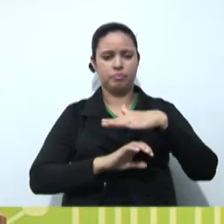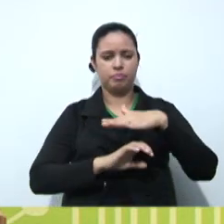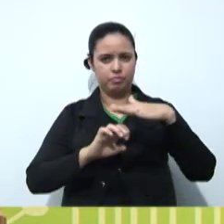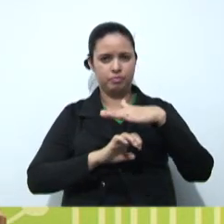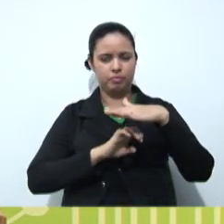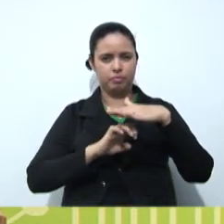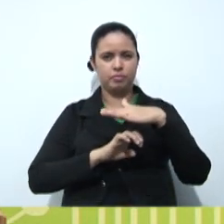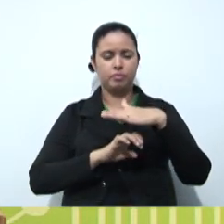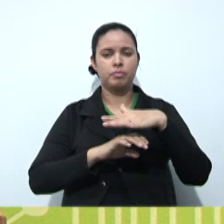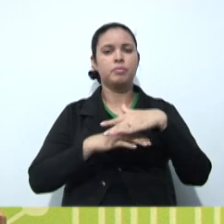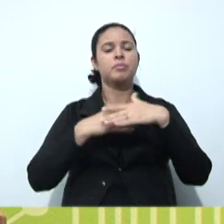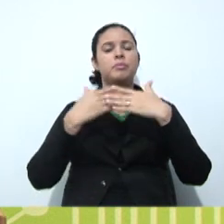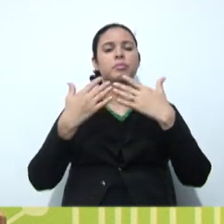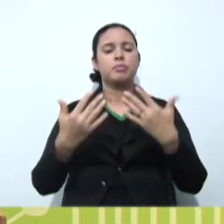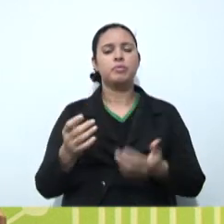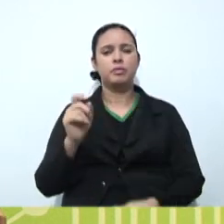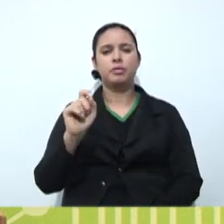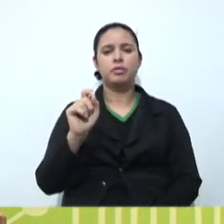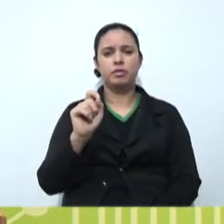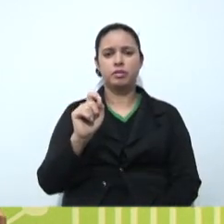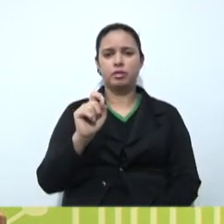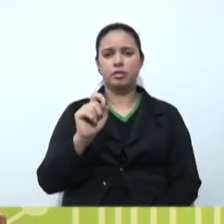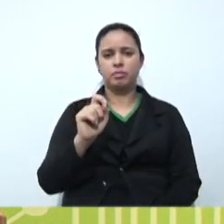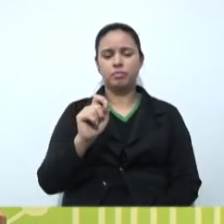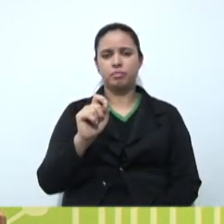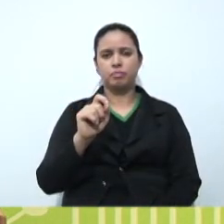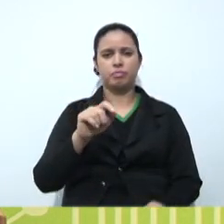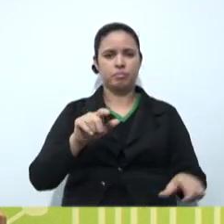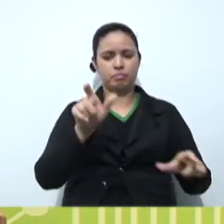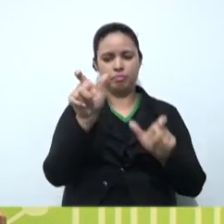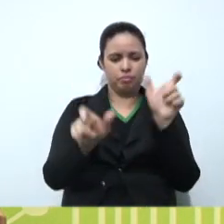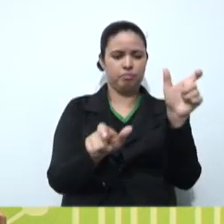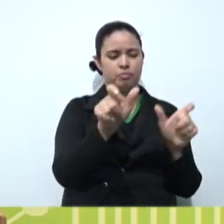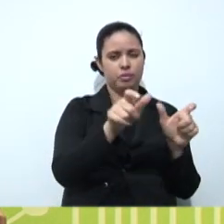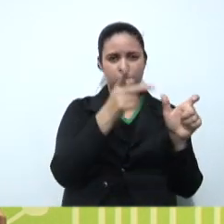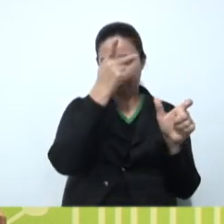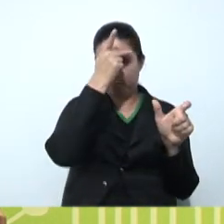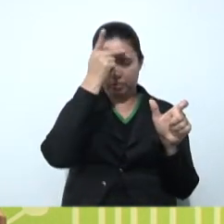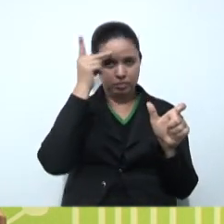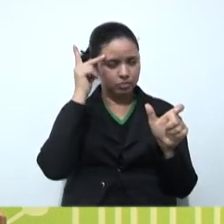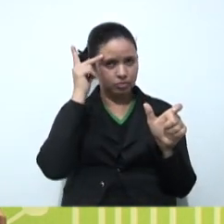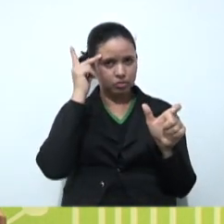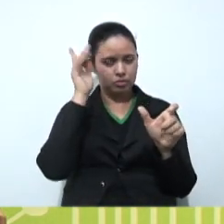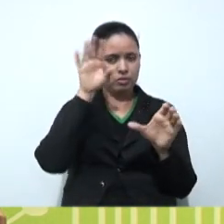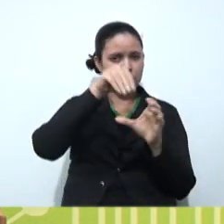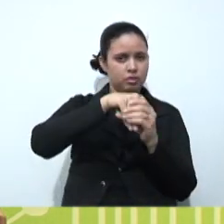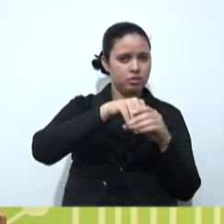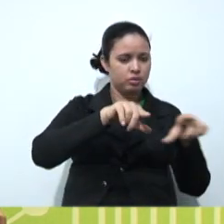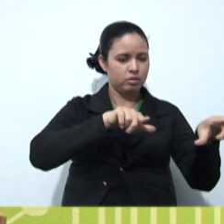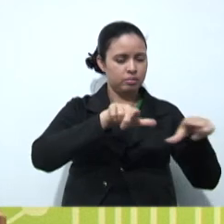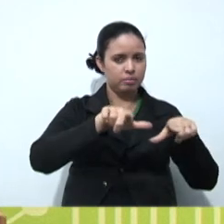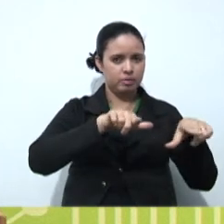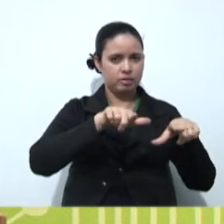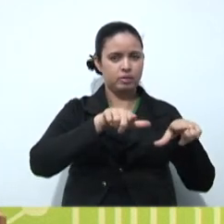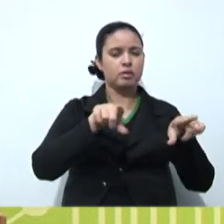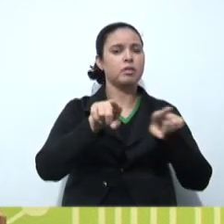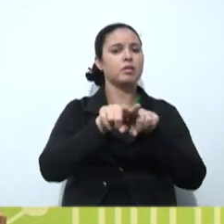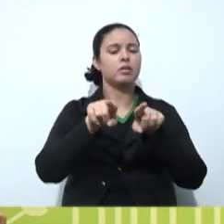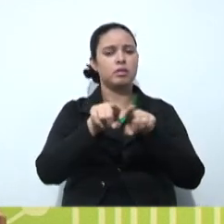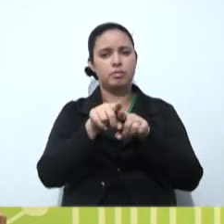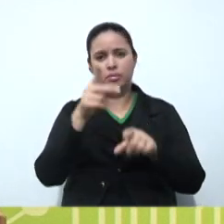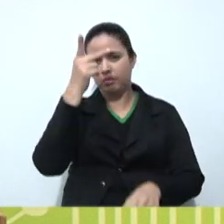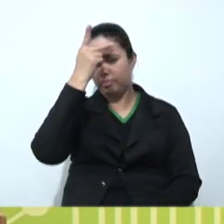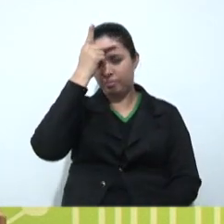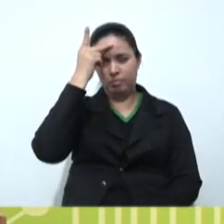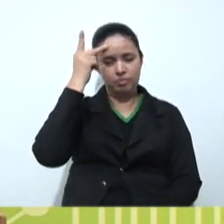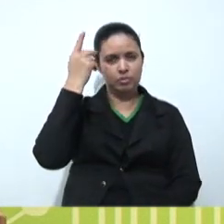porque eu quero te dizer uma coisa. Diretos e indiretos, como assim? Quem são esses indiretos? todas aquelas pessoas que estão trabalhando em